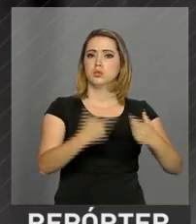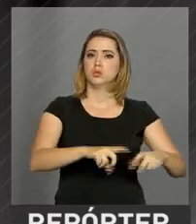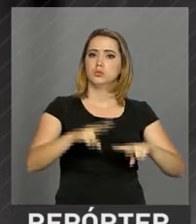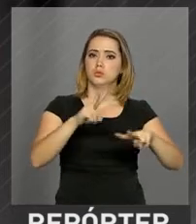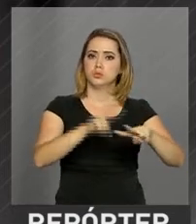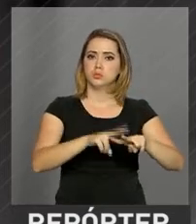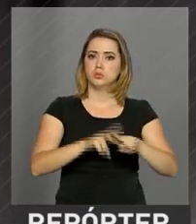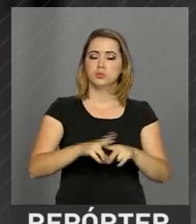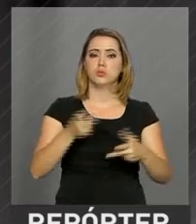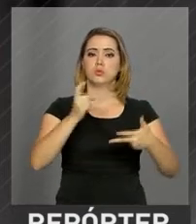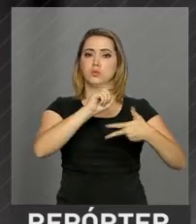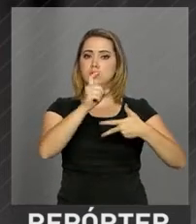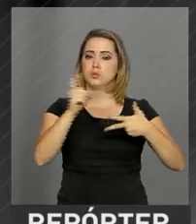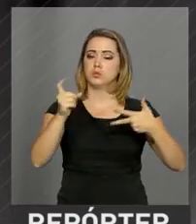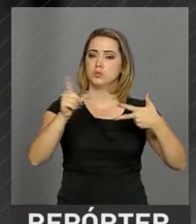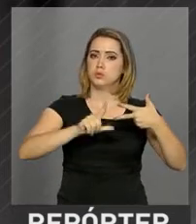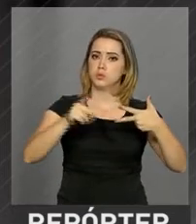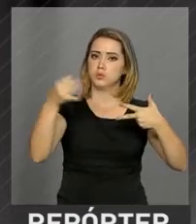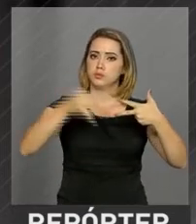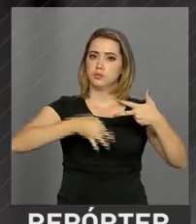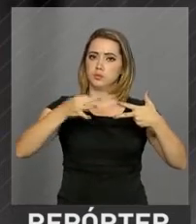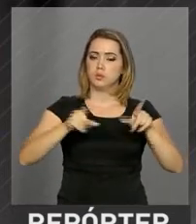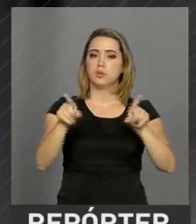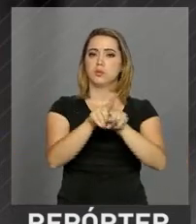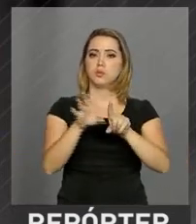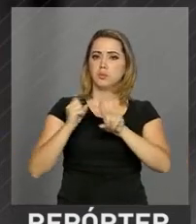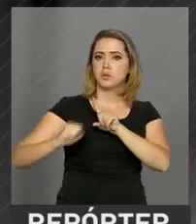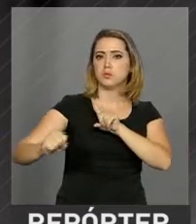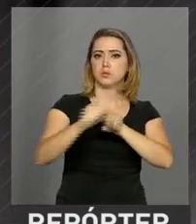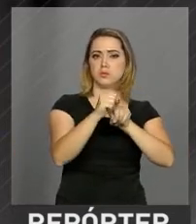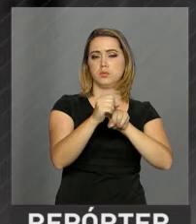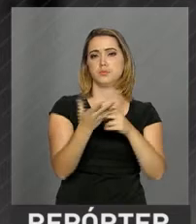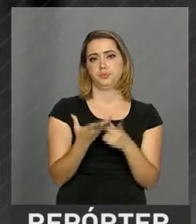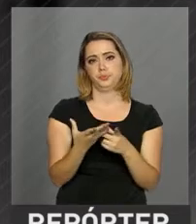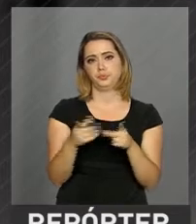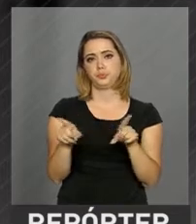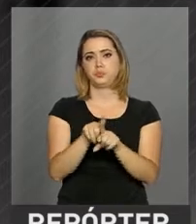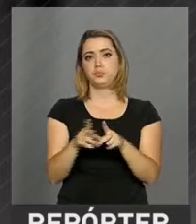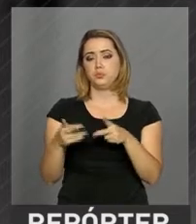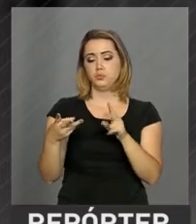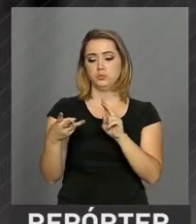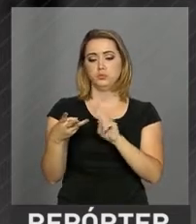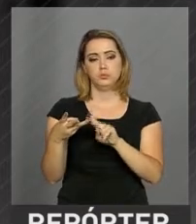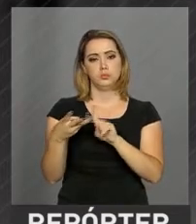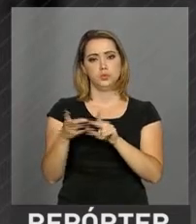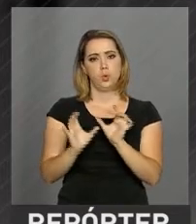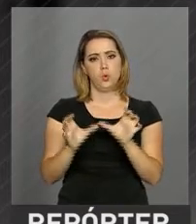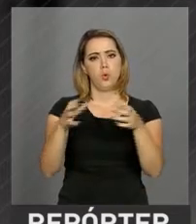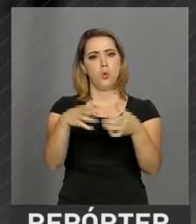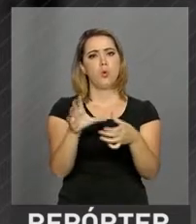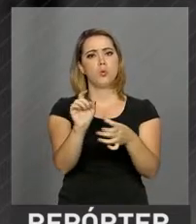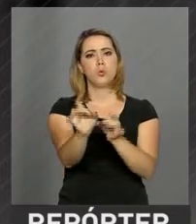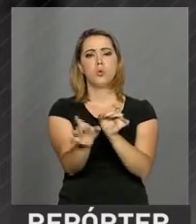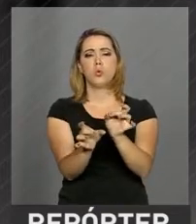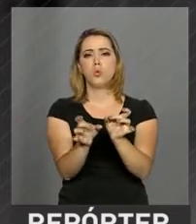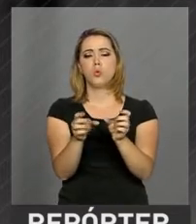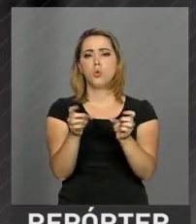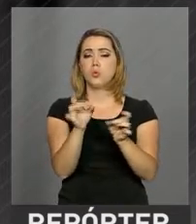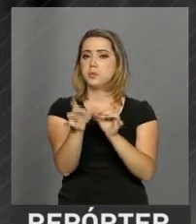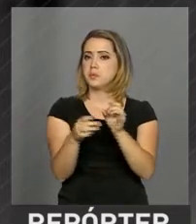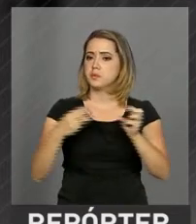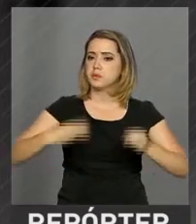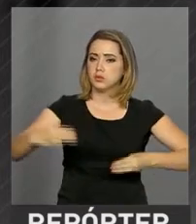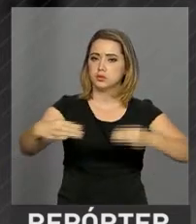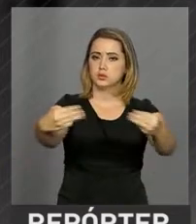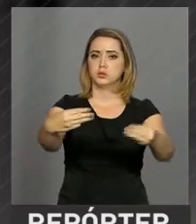do executivo legislativo e judiciário além da sociedade montagem de um comitê de cooperação com os ministérios da justiça defesa